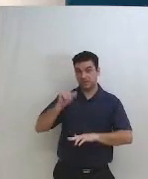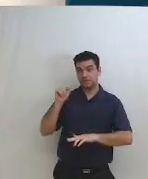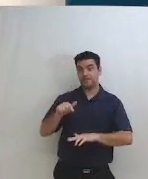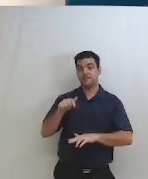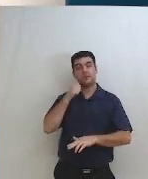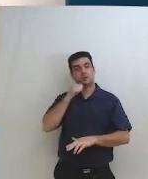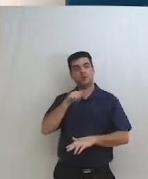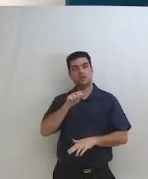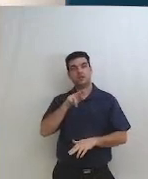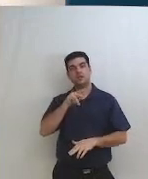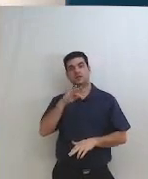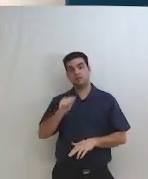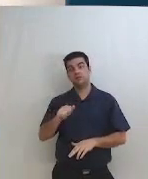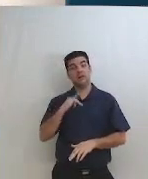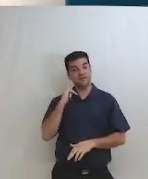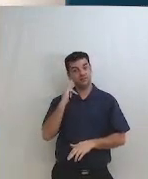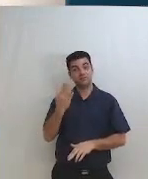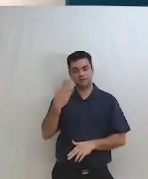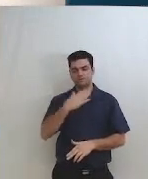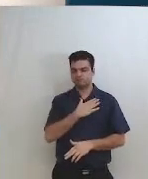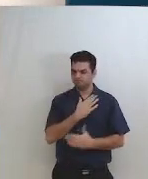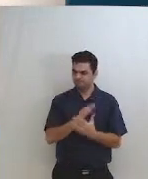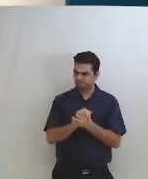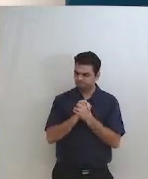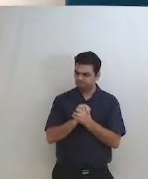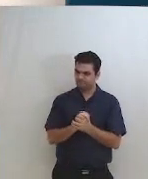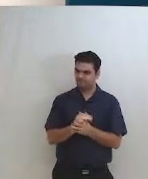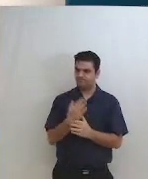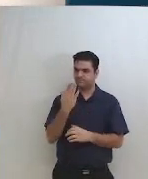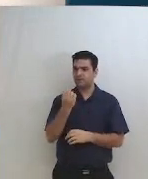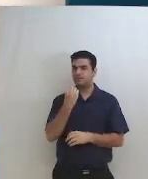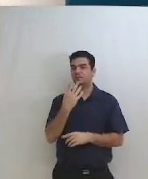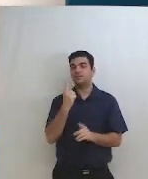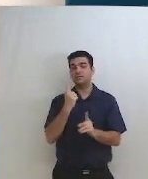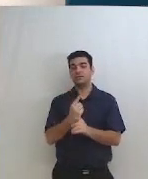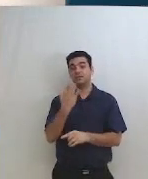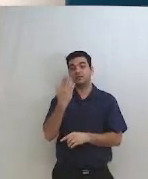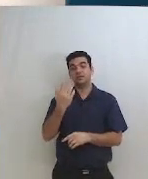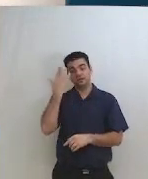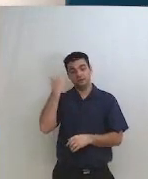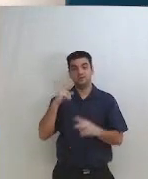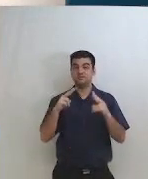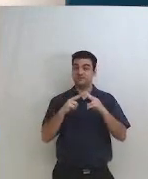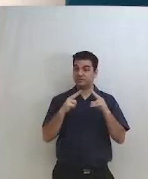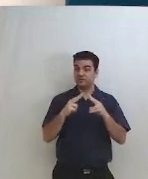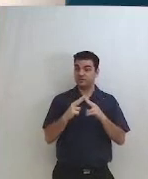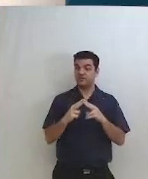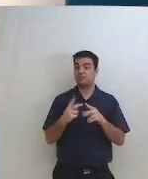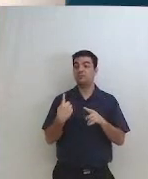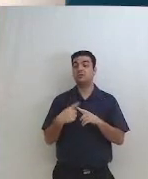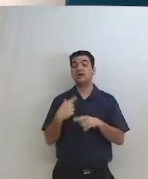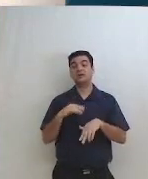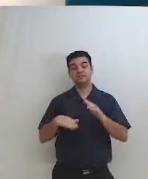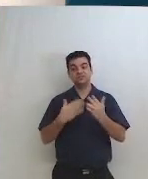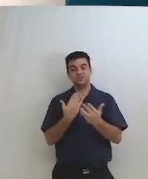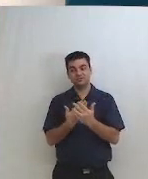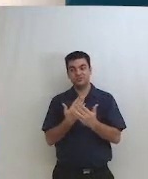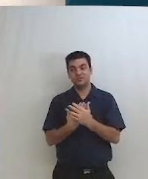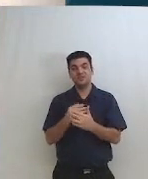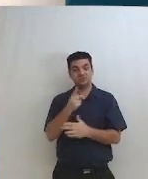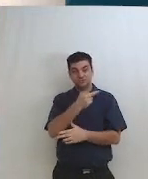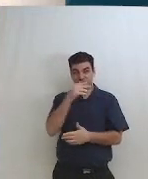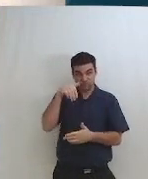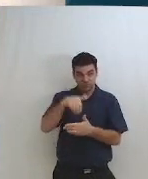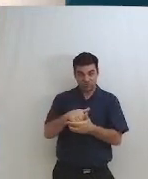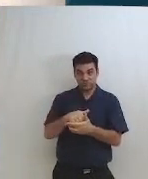externar toda a admiração de como é bom vê-la, ainda que seja por uma tela, a gente que estuda pelos votos de Vossa Excelência, e ter a honra